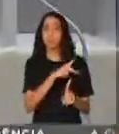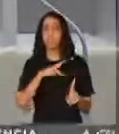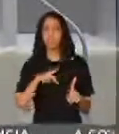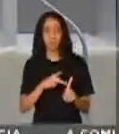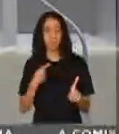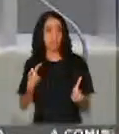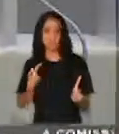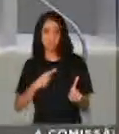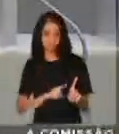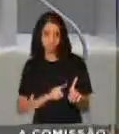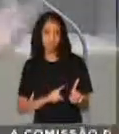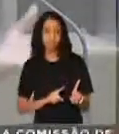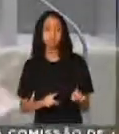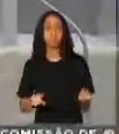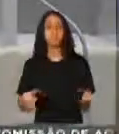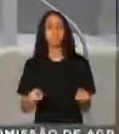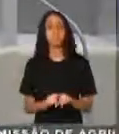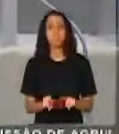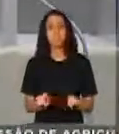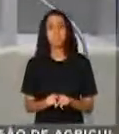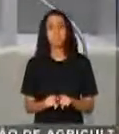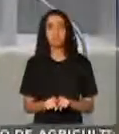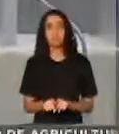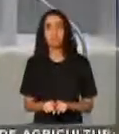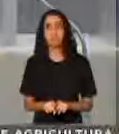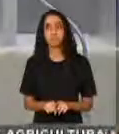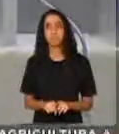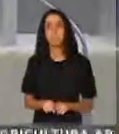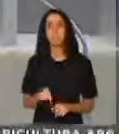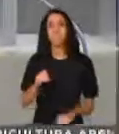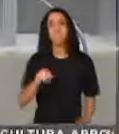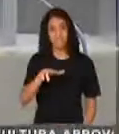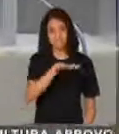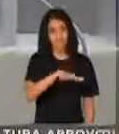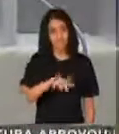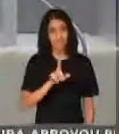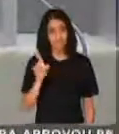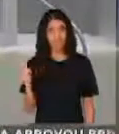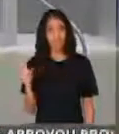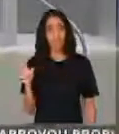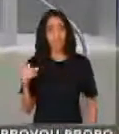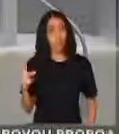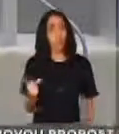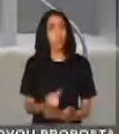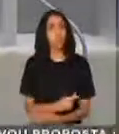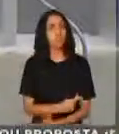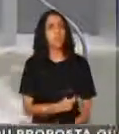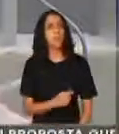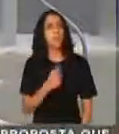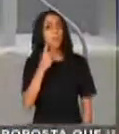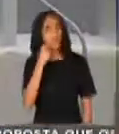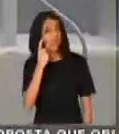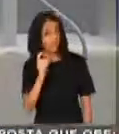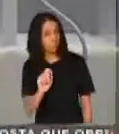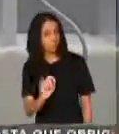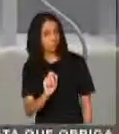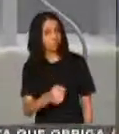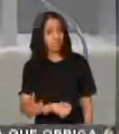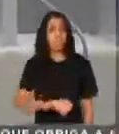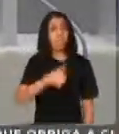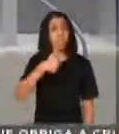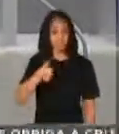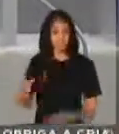e também aconteceu nessas regiões um fato muito interessante. Na primeira